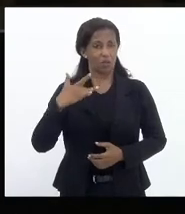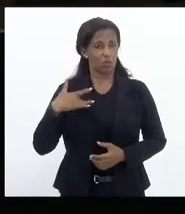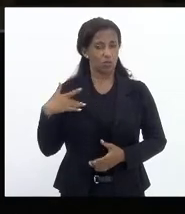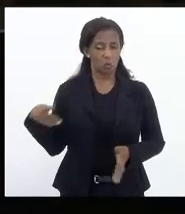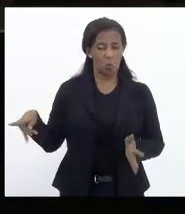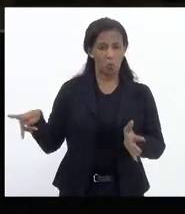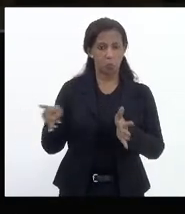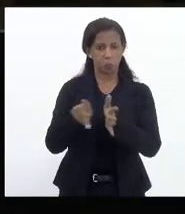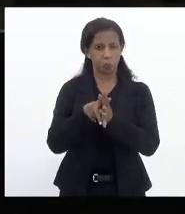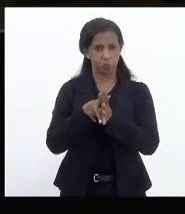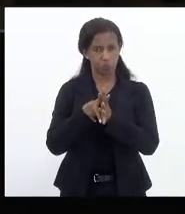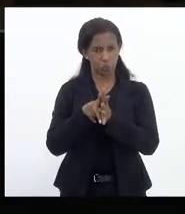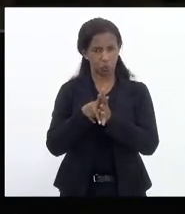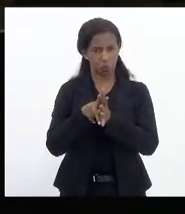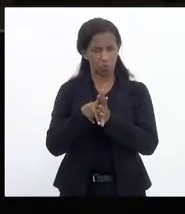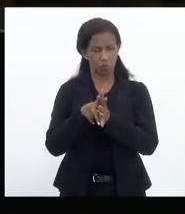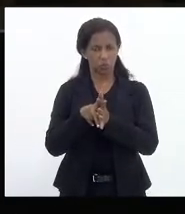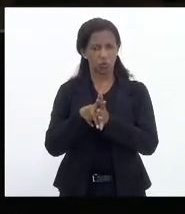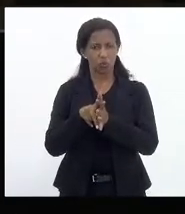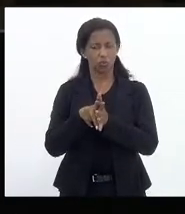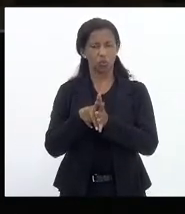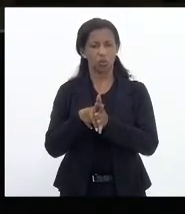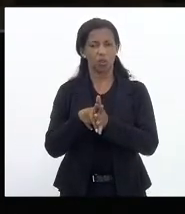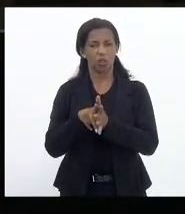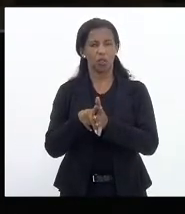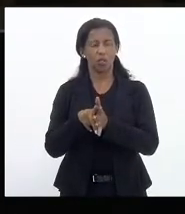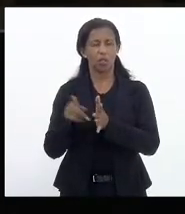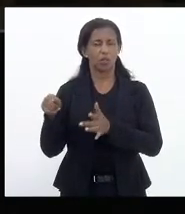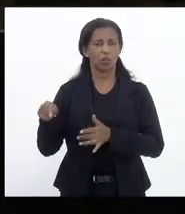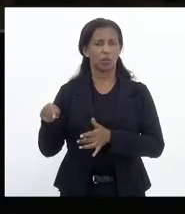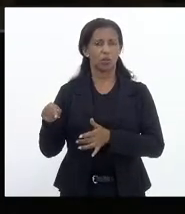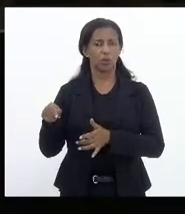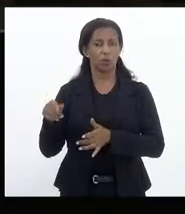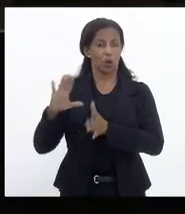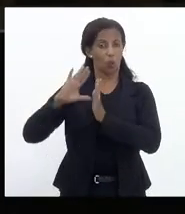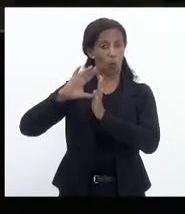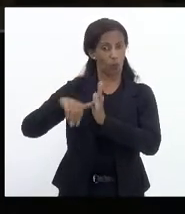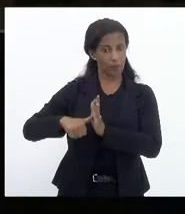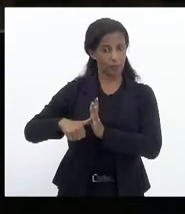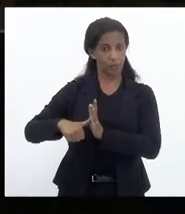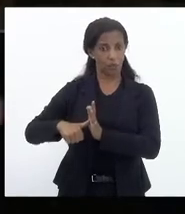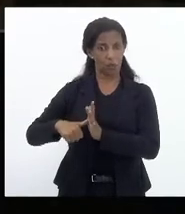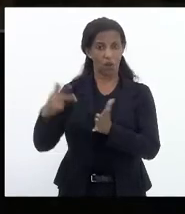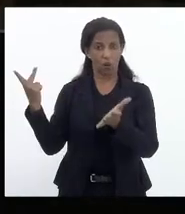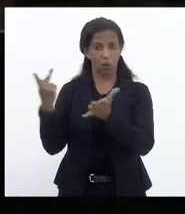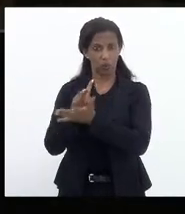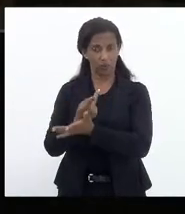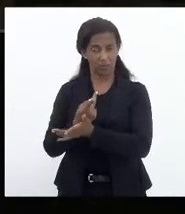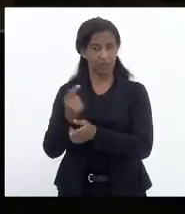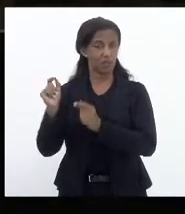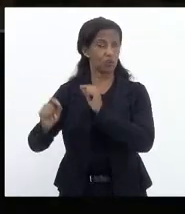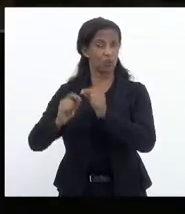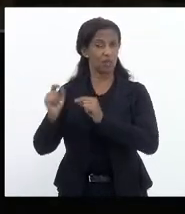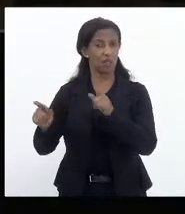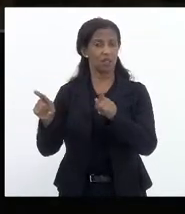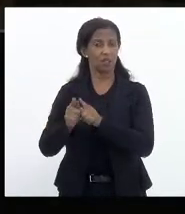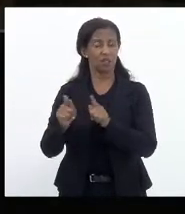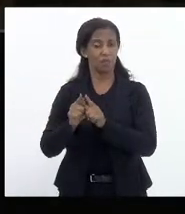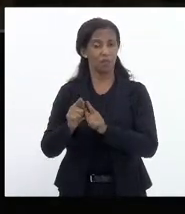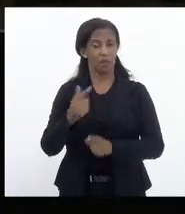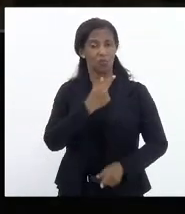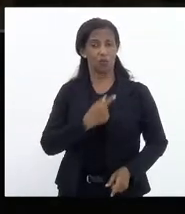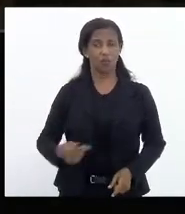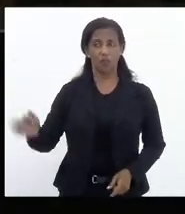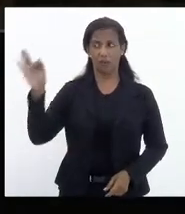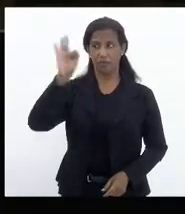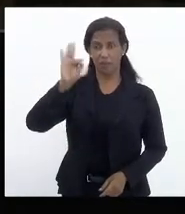Janeiro e a corrupção na área da saúde também está no governo federal tendo em vista a CPI que está em andamento